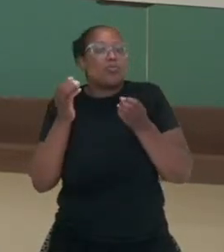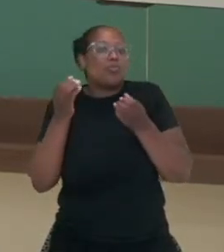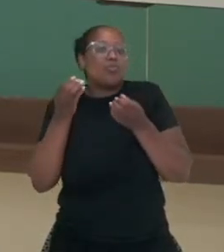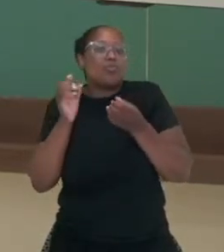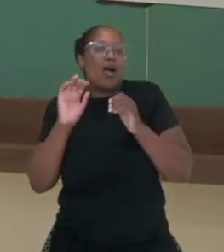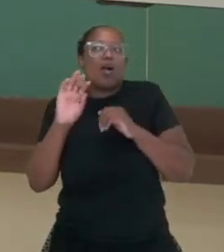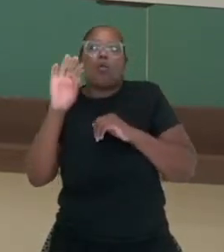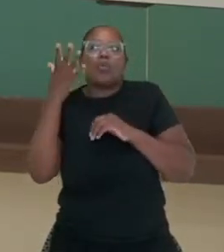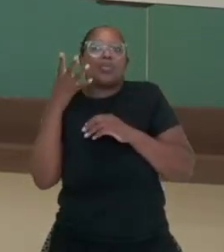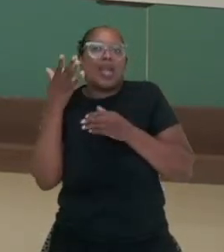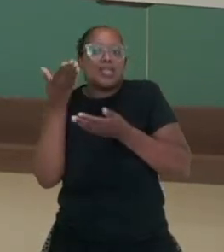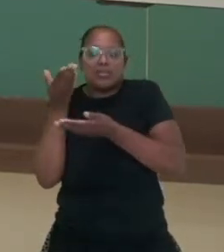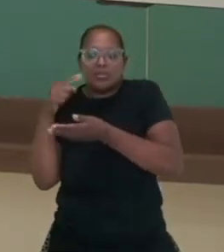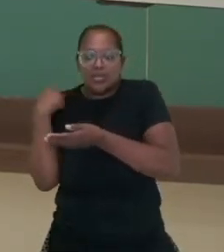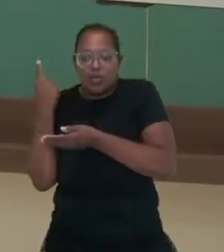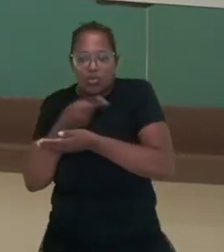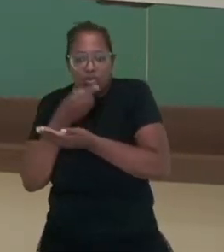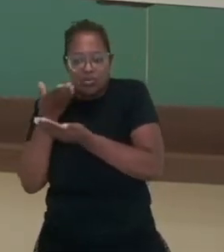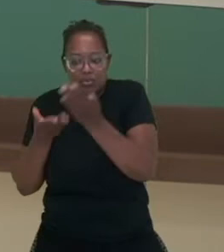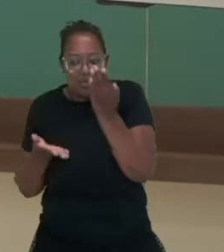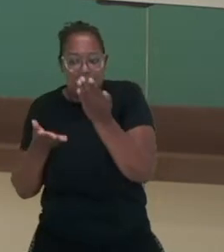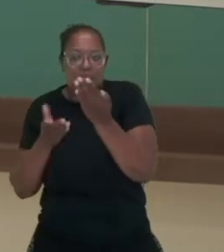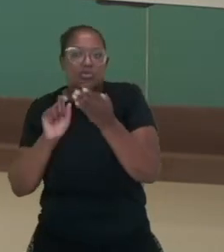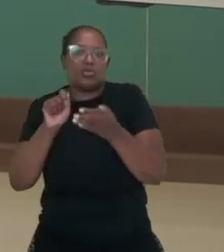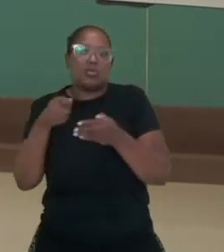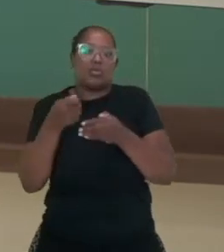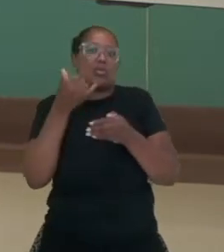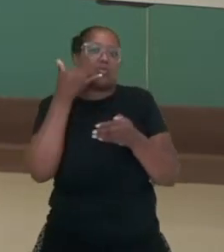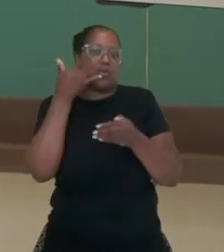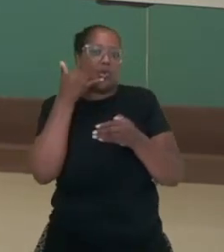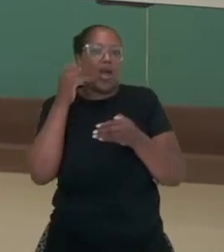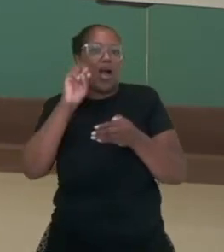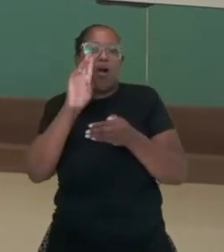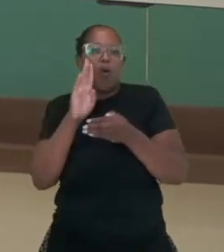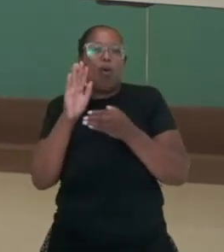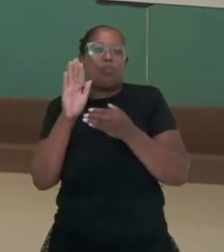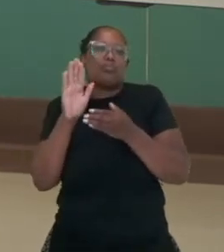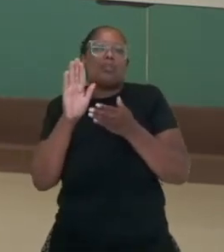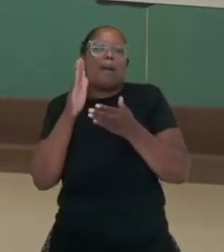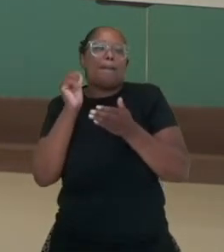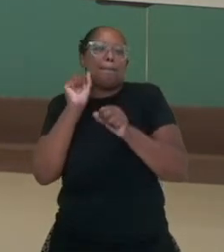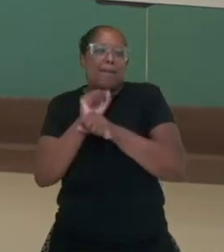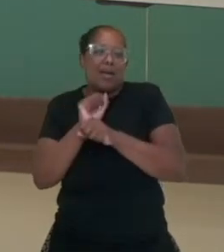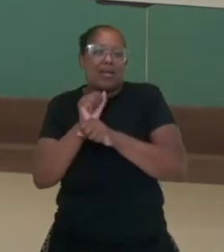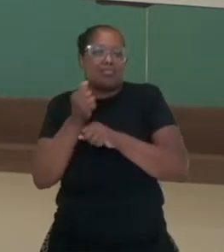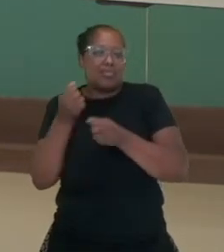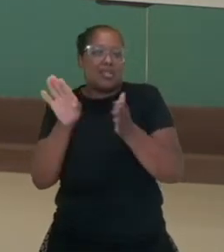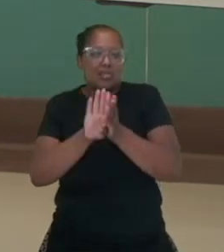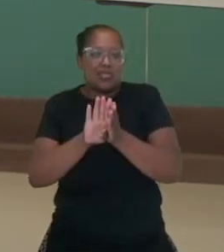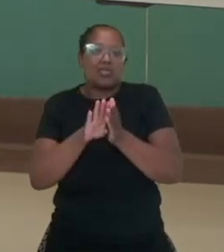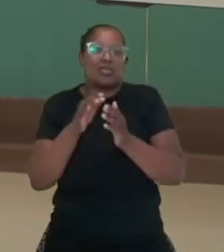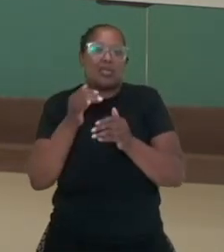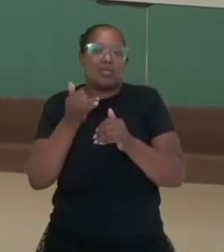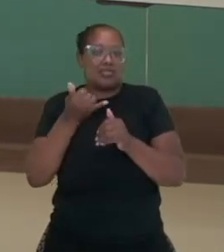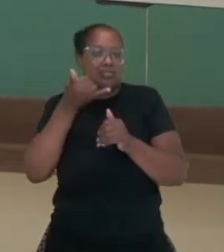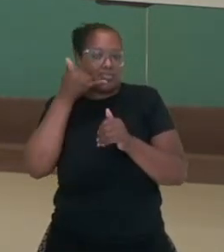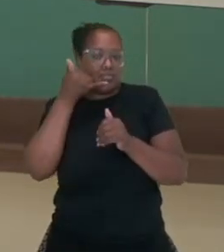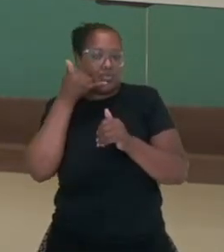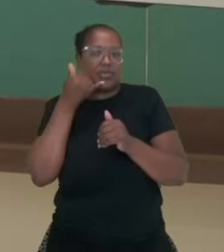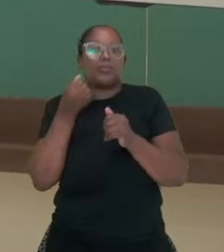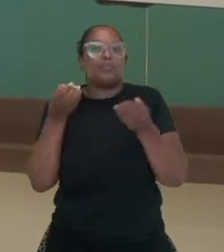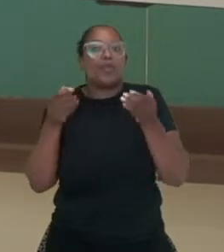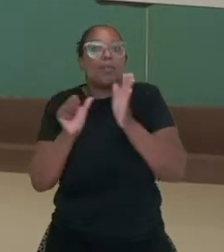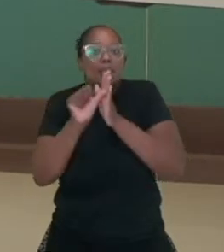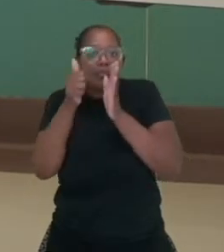nós perdermos o sinal dos nossos telefones móveis, tá bom? Primeira atividade